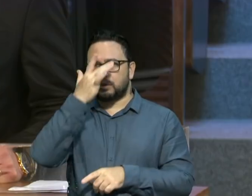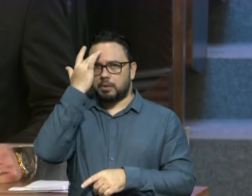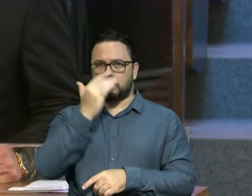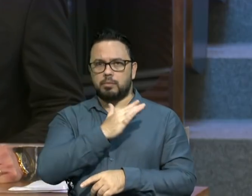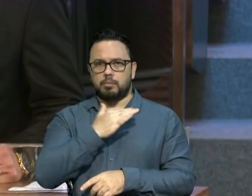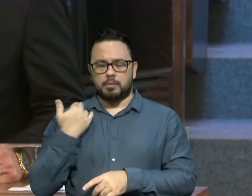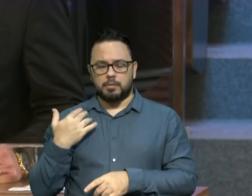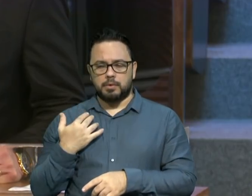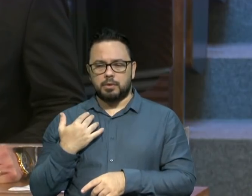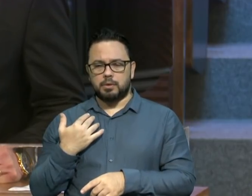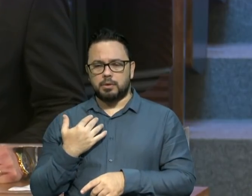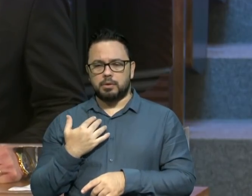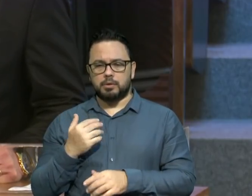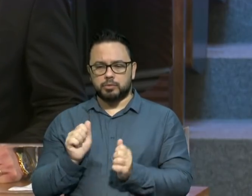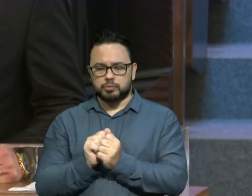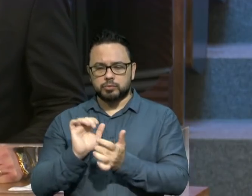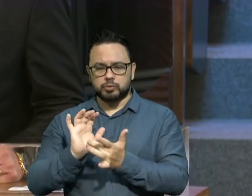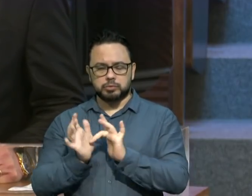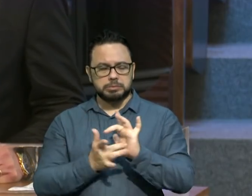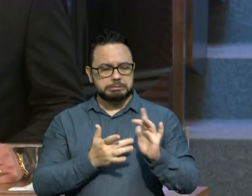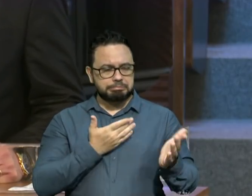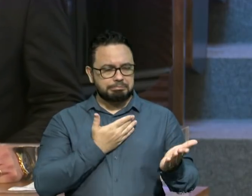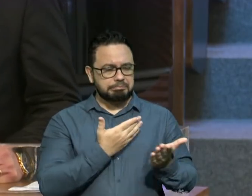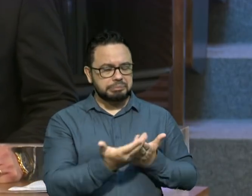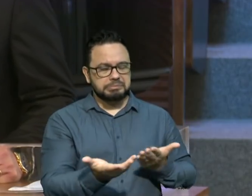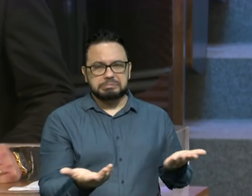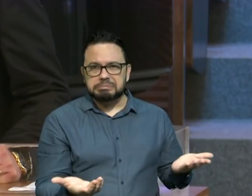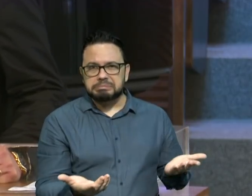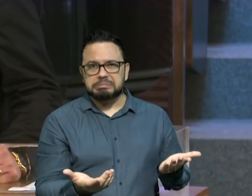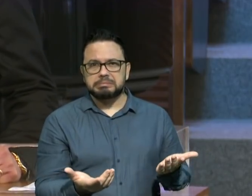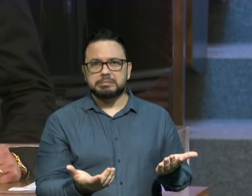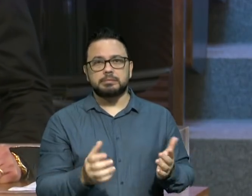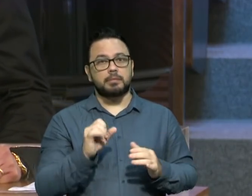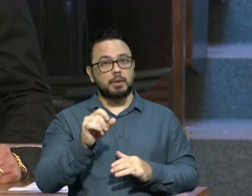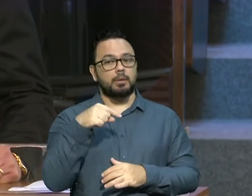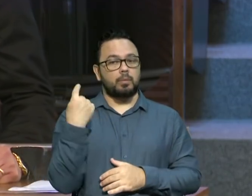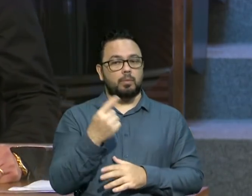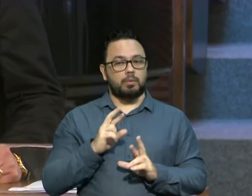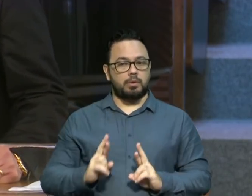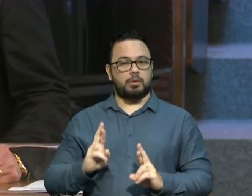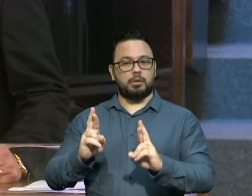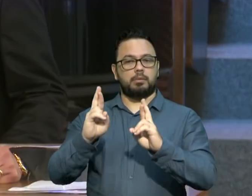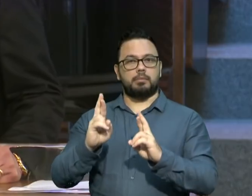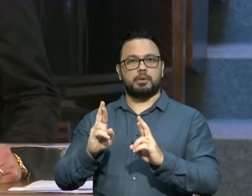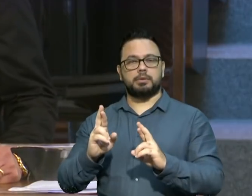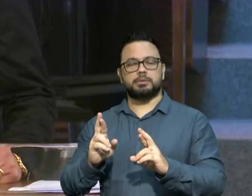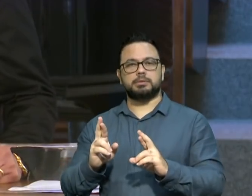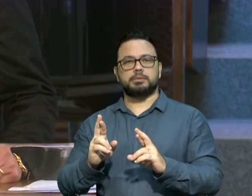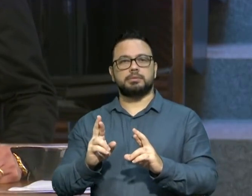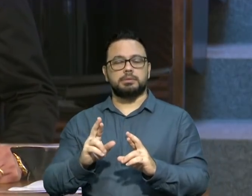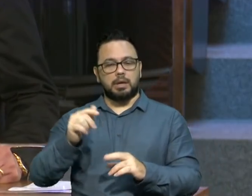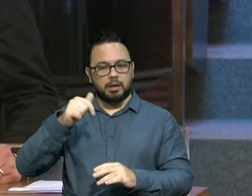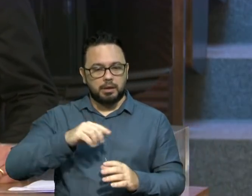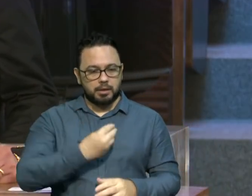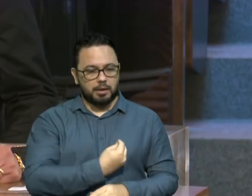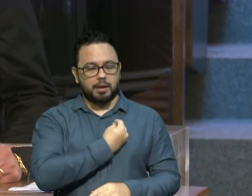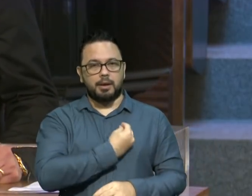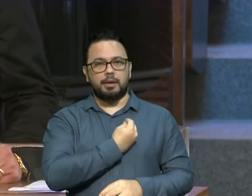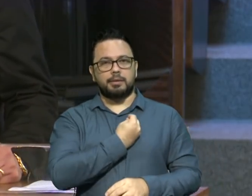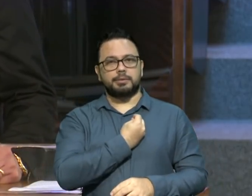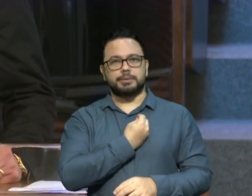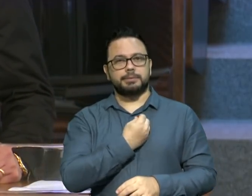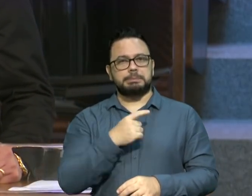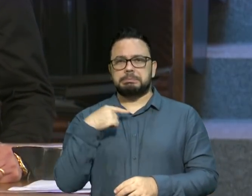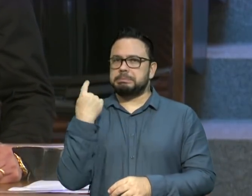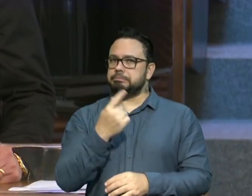pereceram e eu gosto do verso 19 se a nossa esperança em Cristo se limita apenas esta vida nós